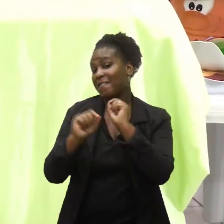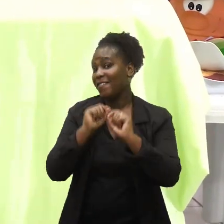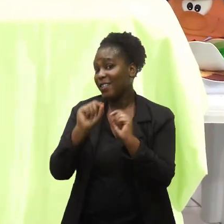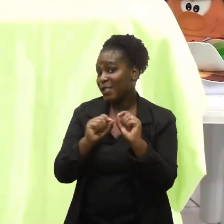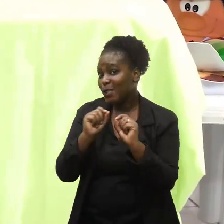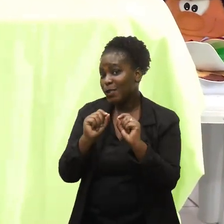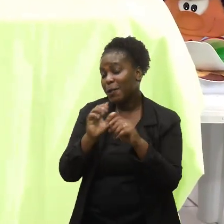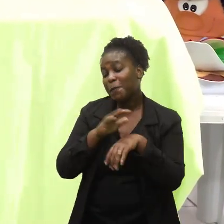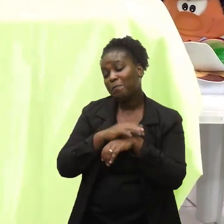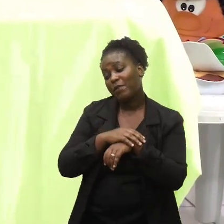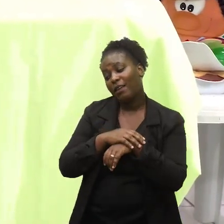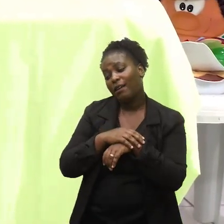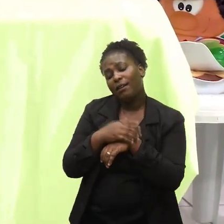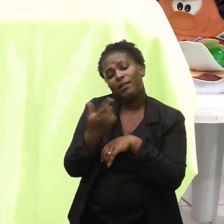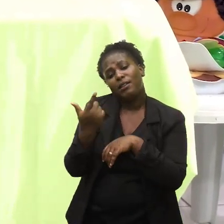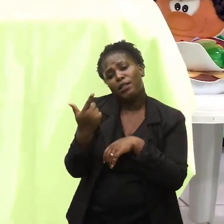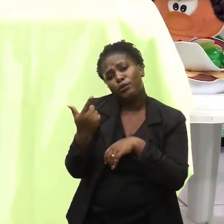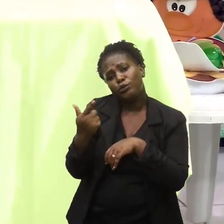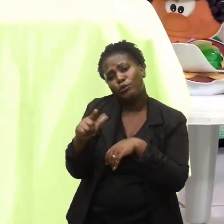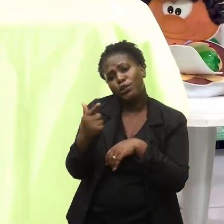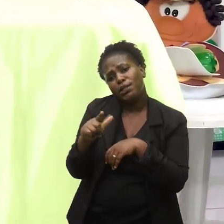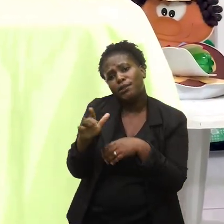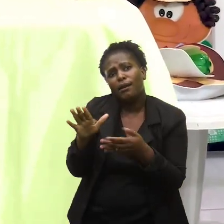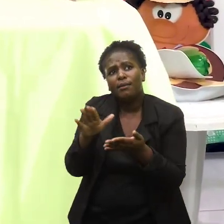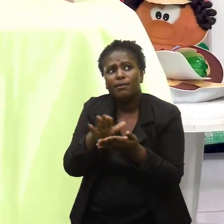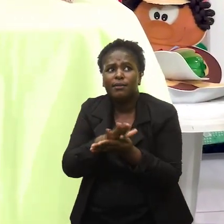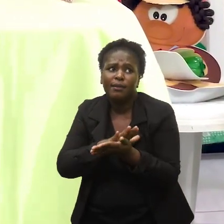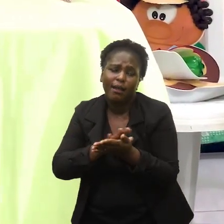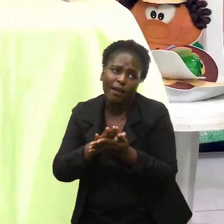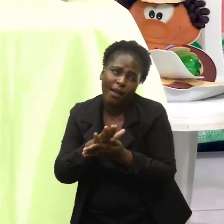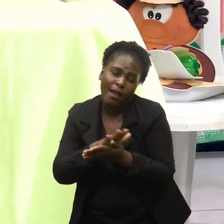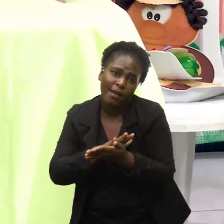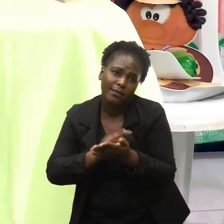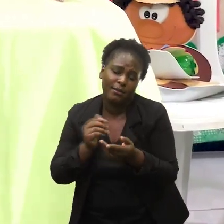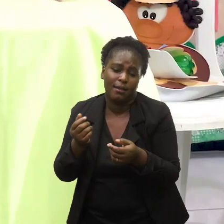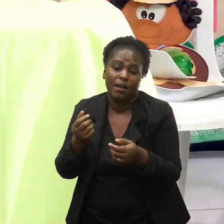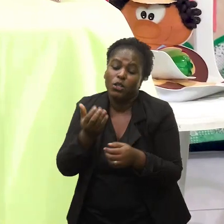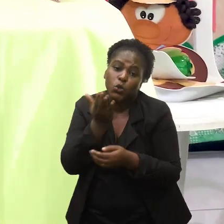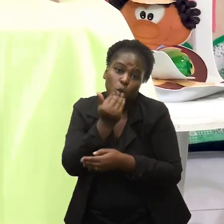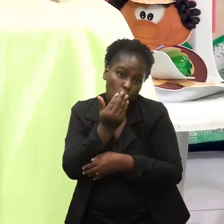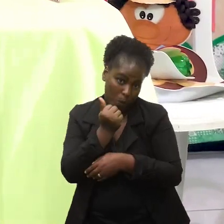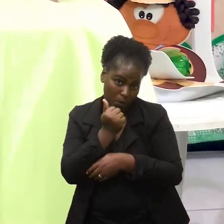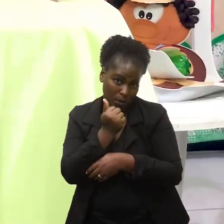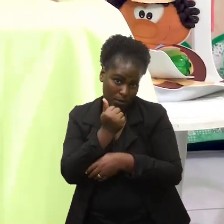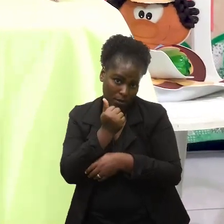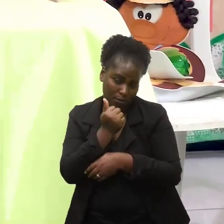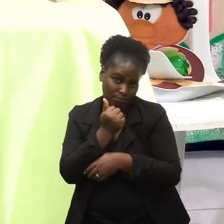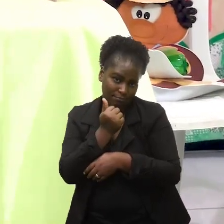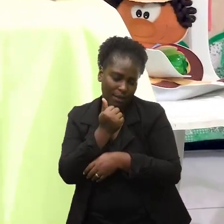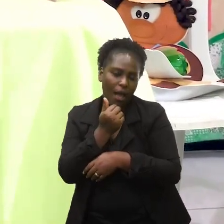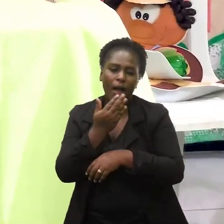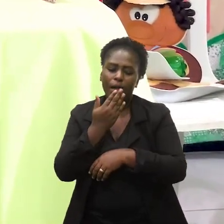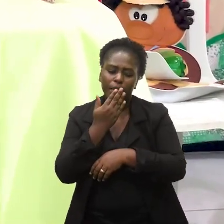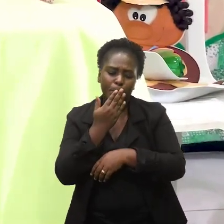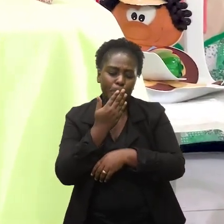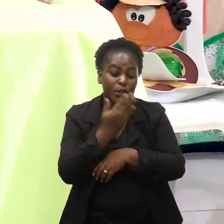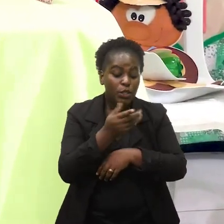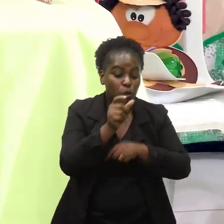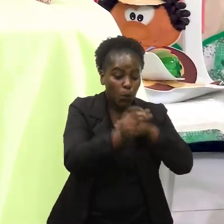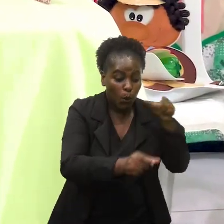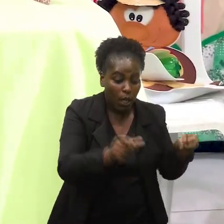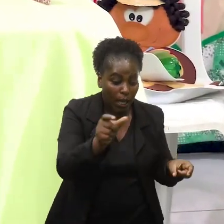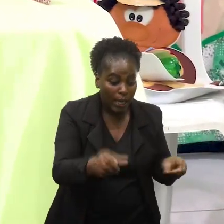tinha nada, ela pediu às cozinheiras para fazer uma feijoada. Aí as